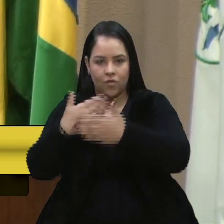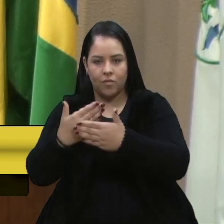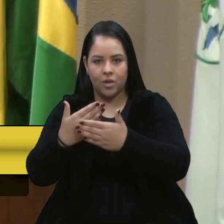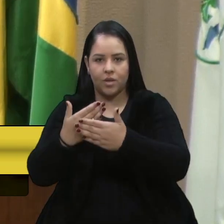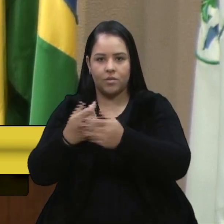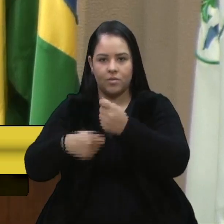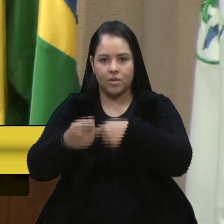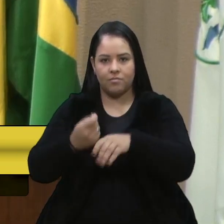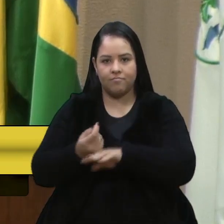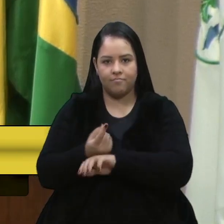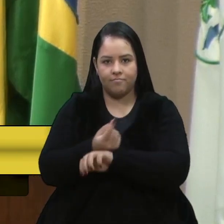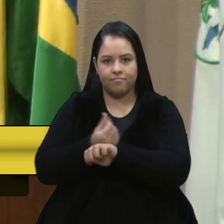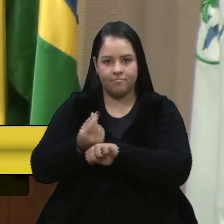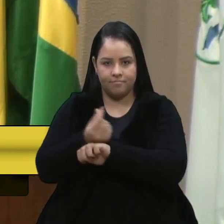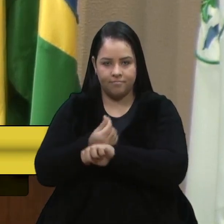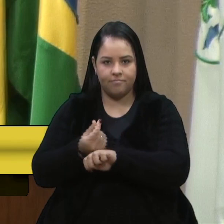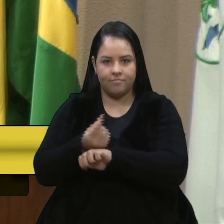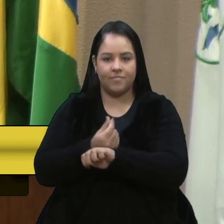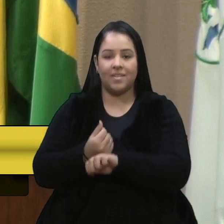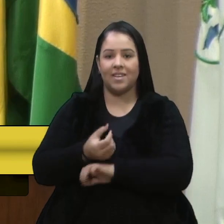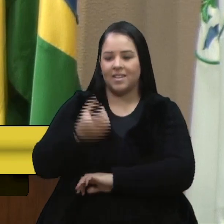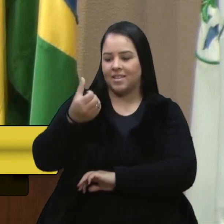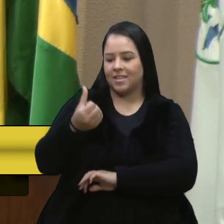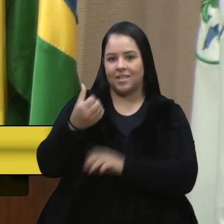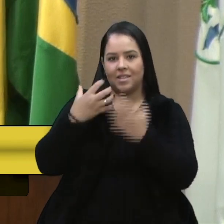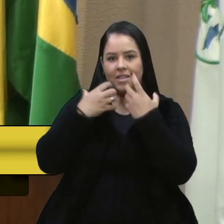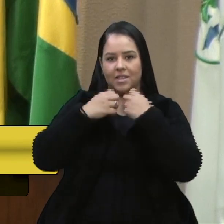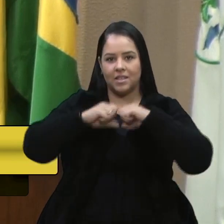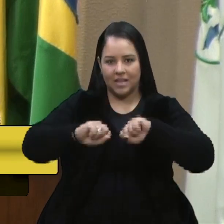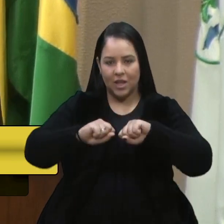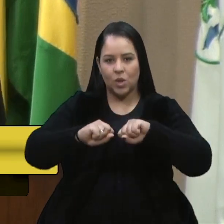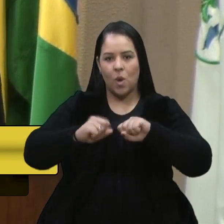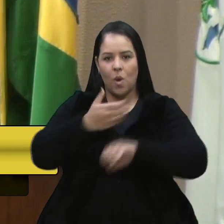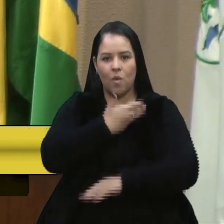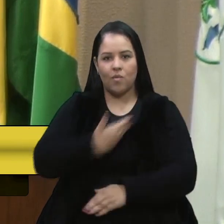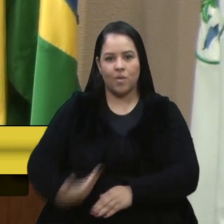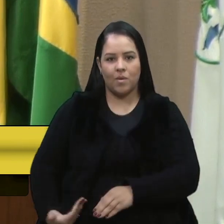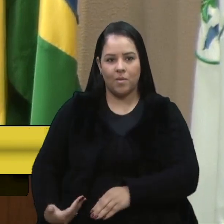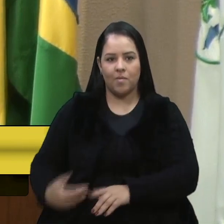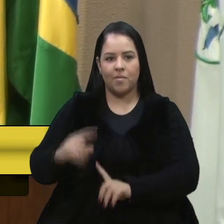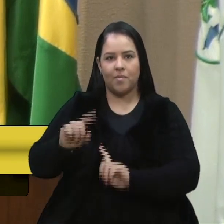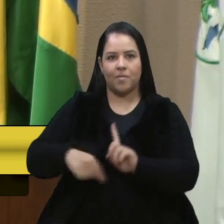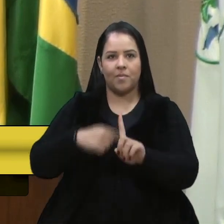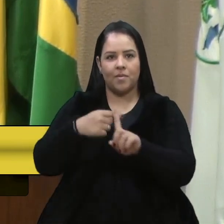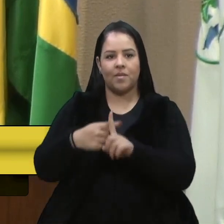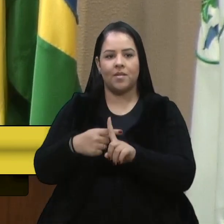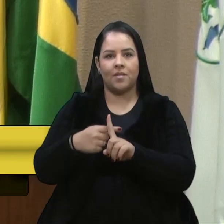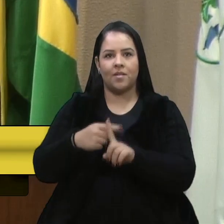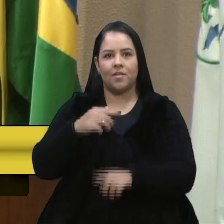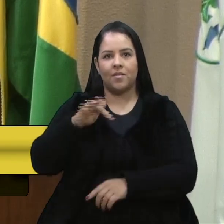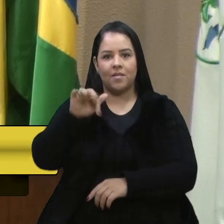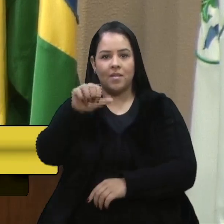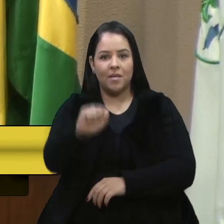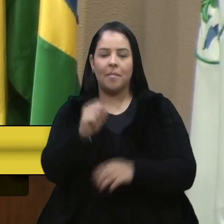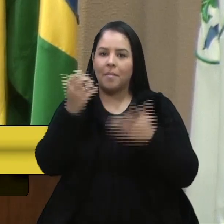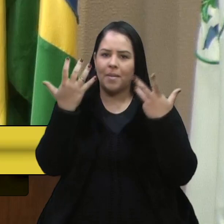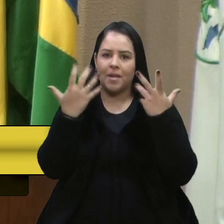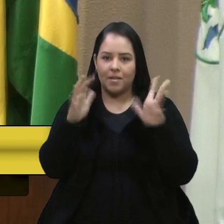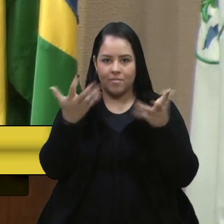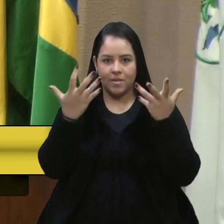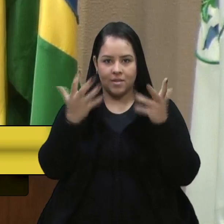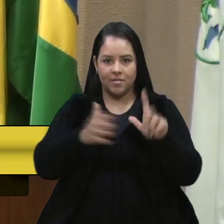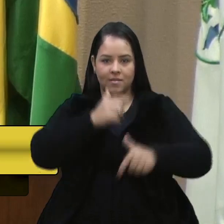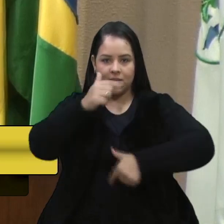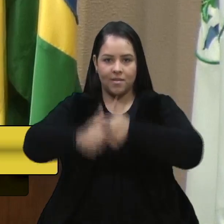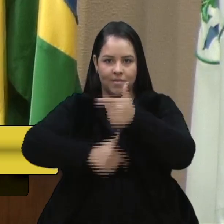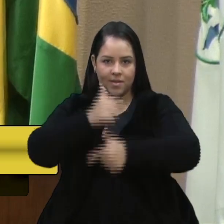Econômico, 6 secretarias do governo e mais a FAS, iniciando parabenizando por este trabalho